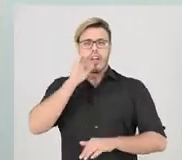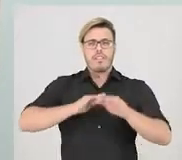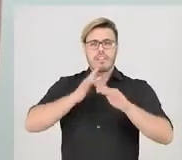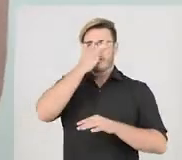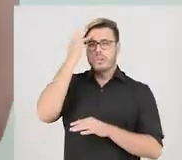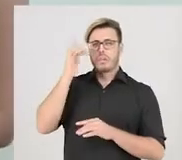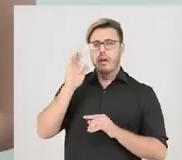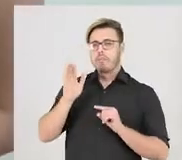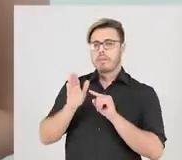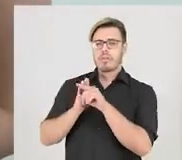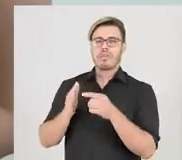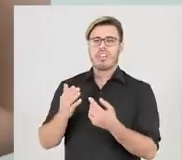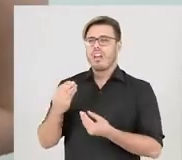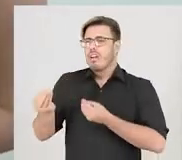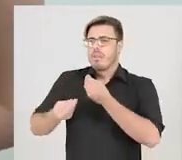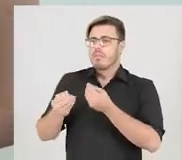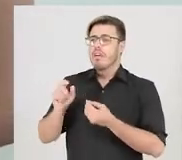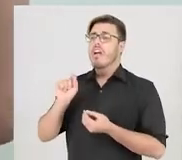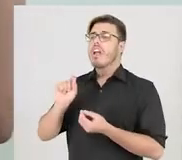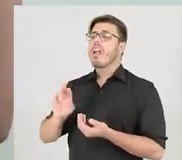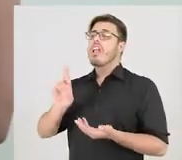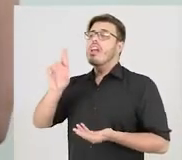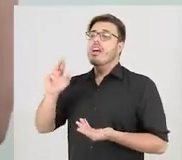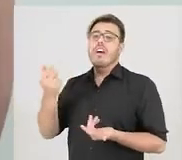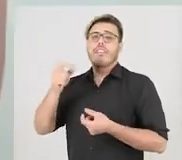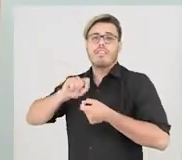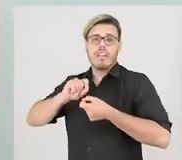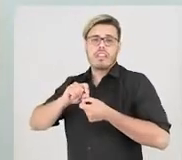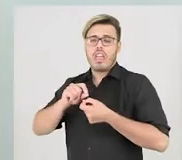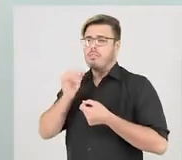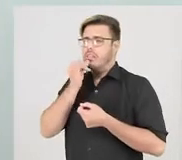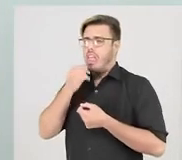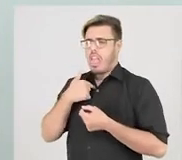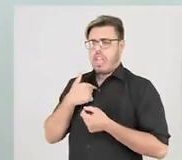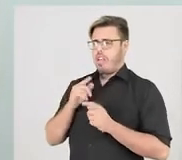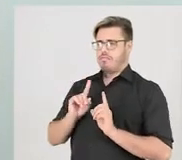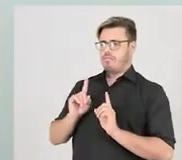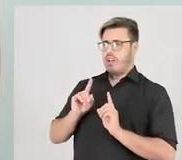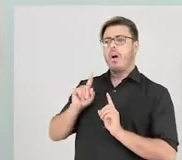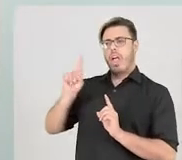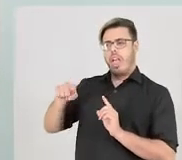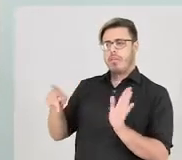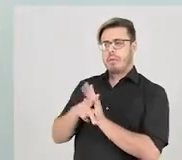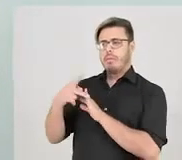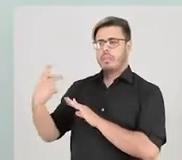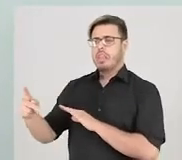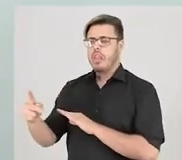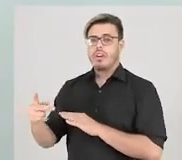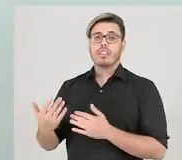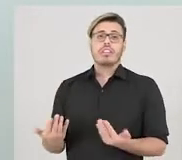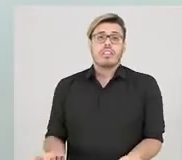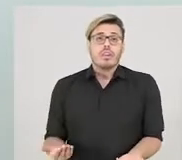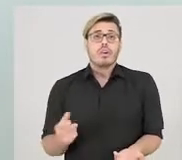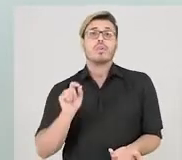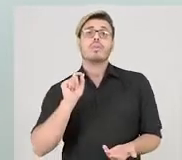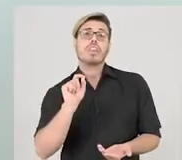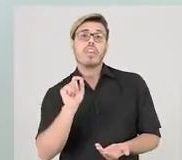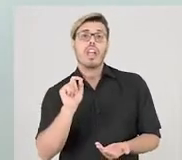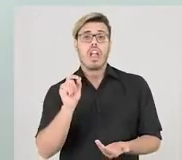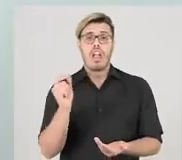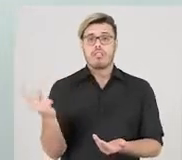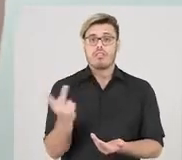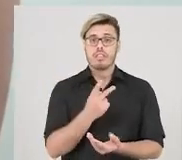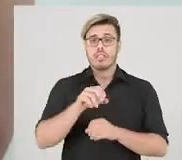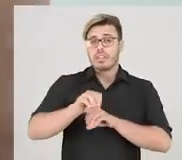que fazer? O que tem que fazer? Essa não é a minha parte, essa é a sua parte. Então, o que é colaborativo e o que é